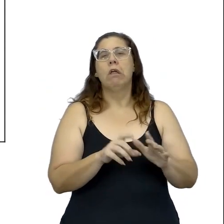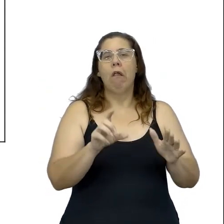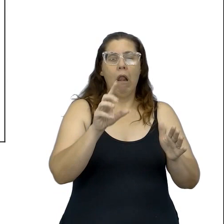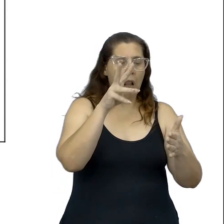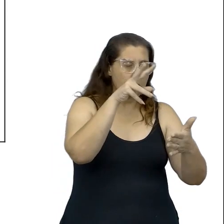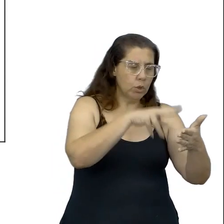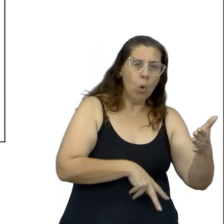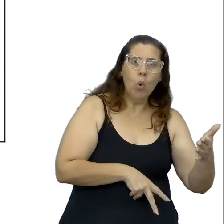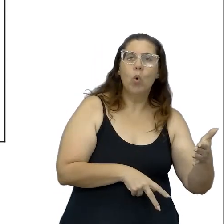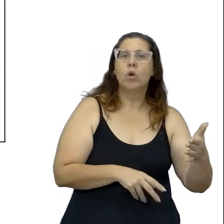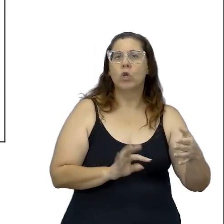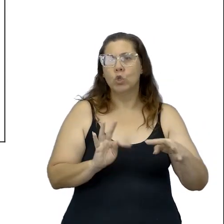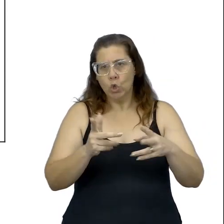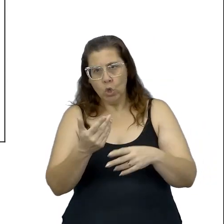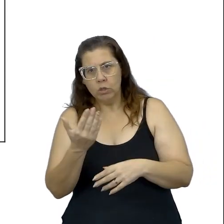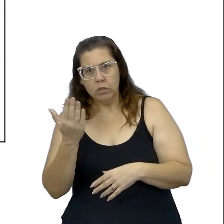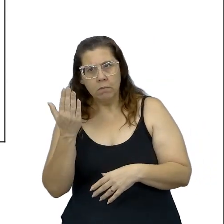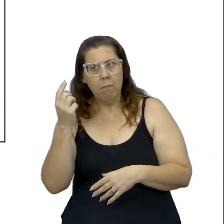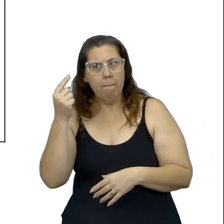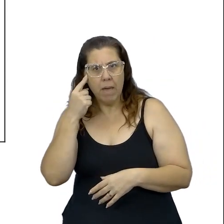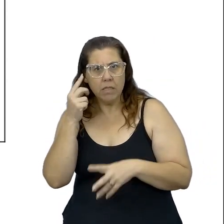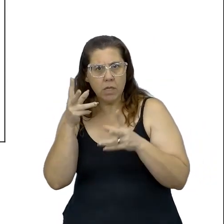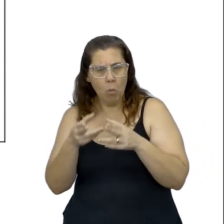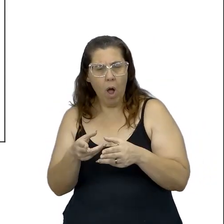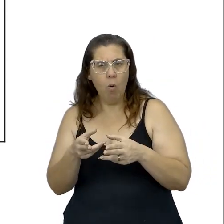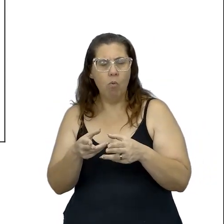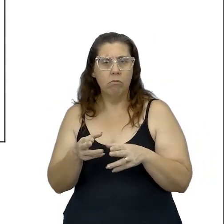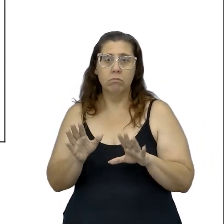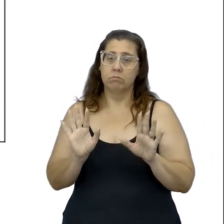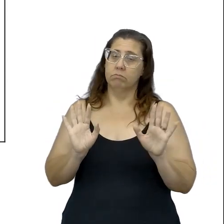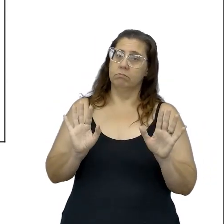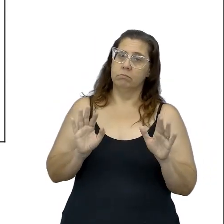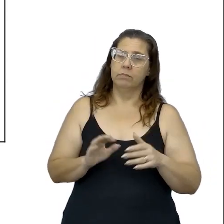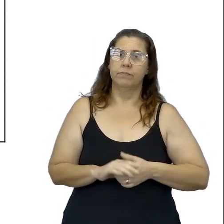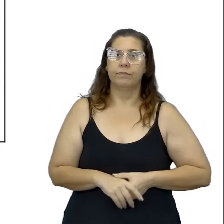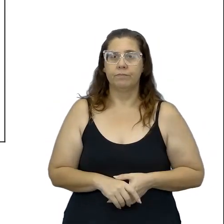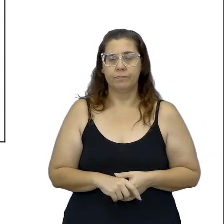a mesma concepção? Muitas vezes não, né?